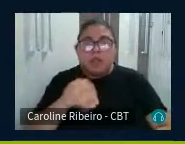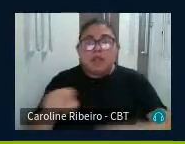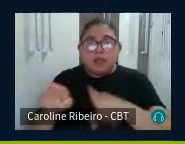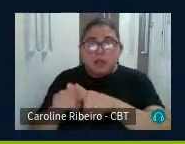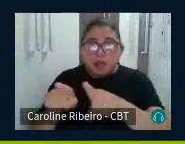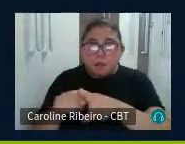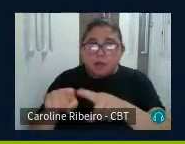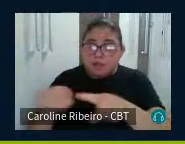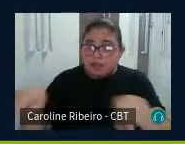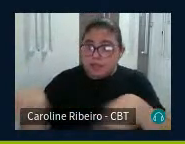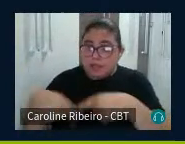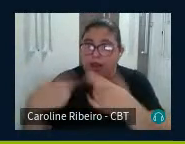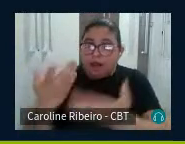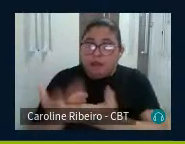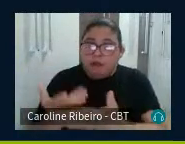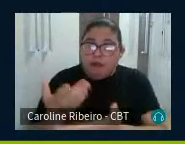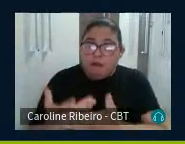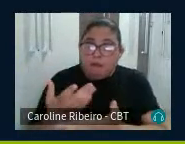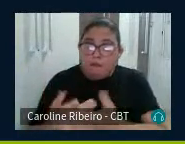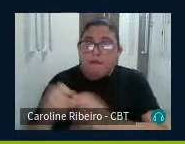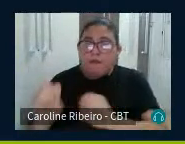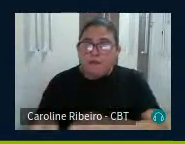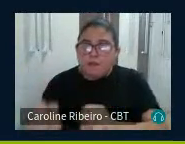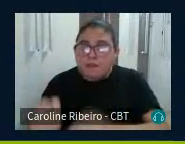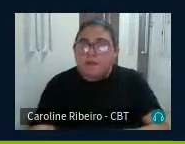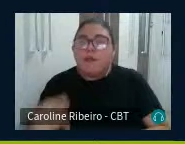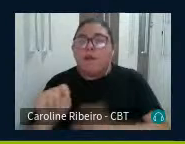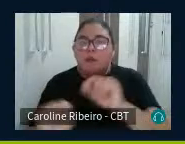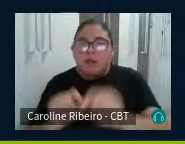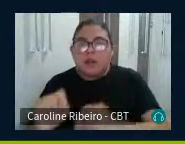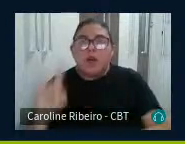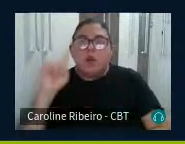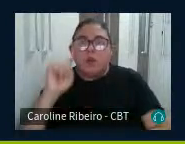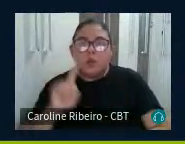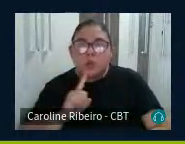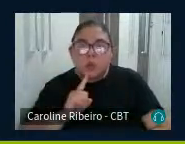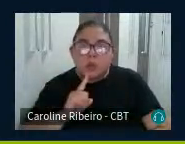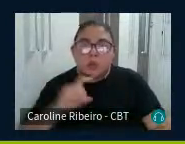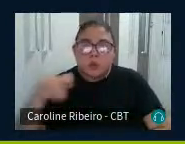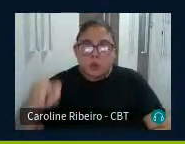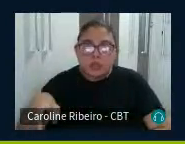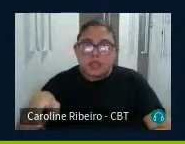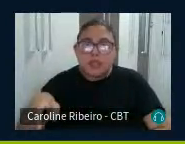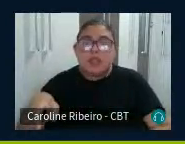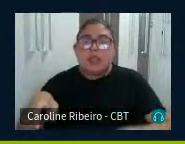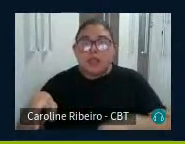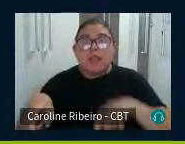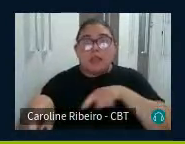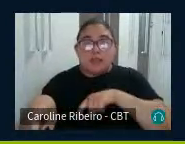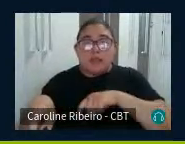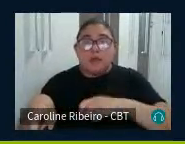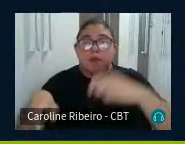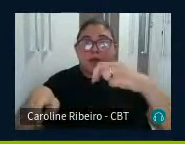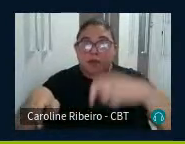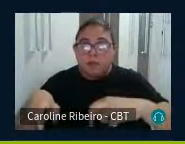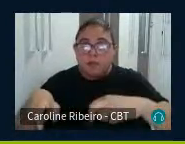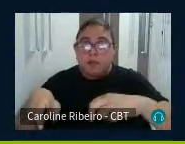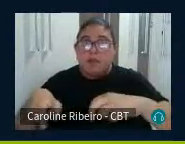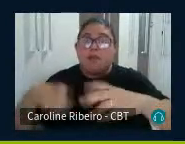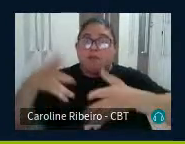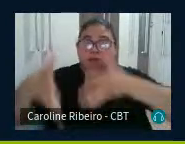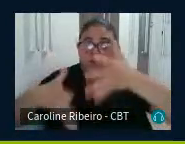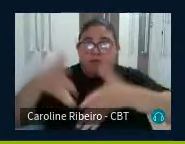de aula, né, os alunos e o aluno surdo, né, vai estar o intérprete de Libras. E aí a